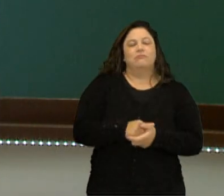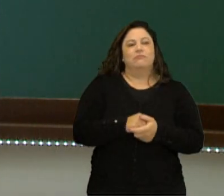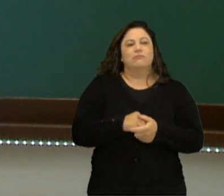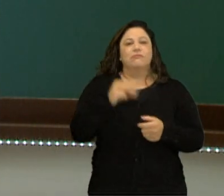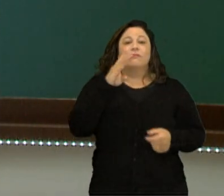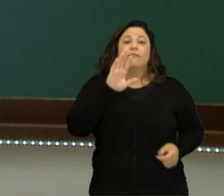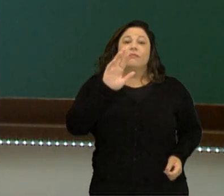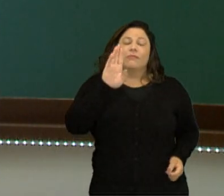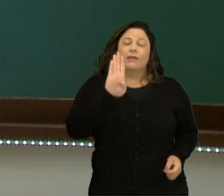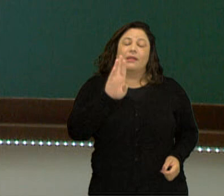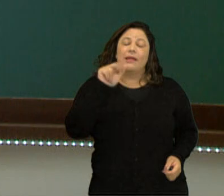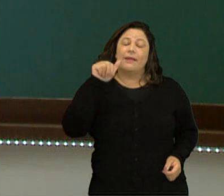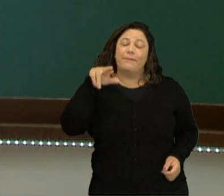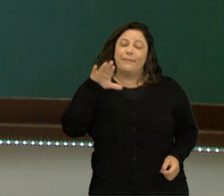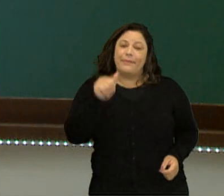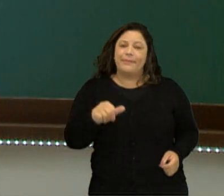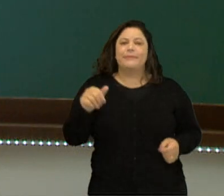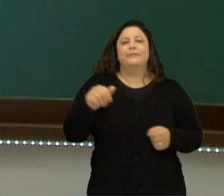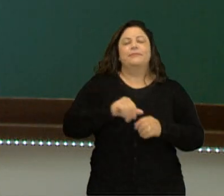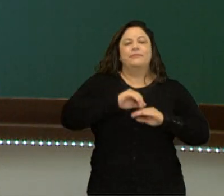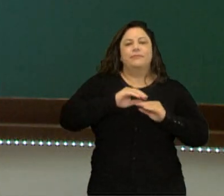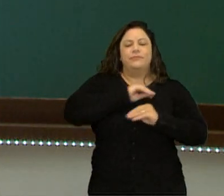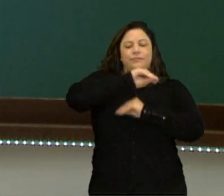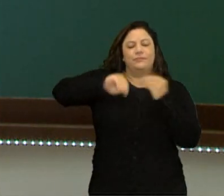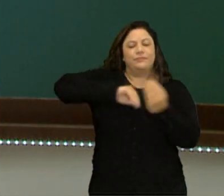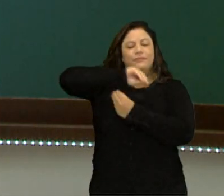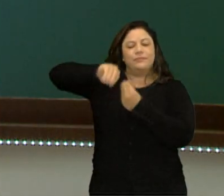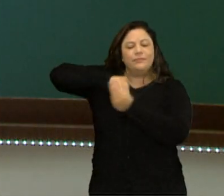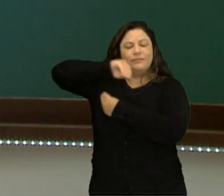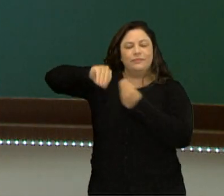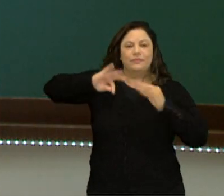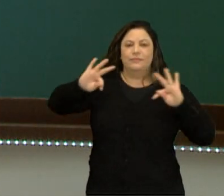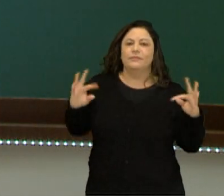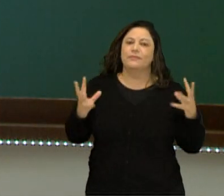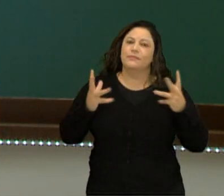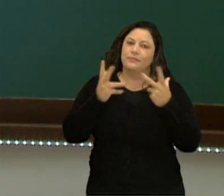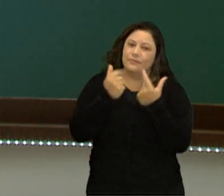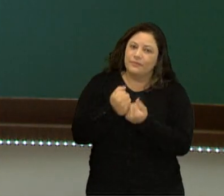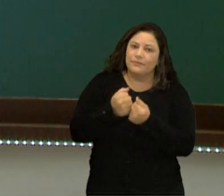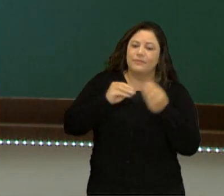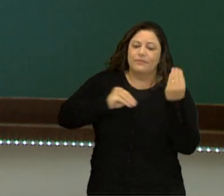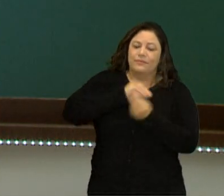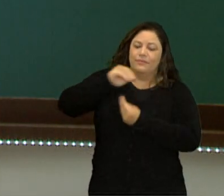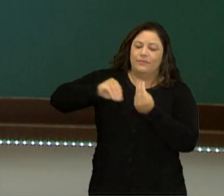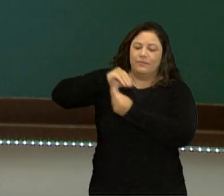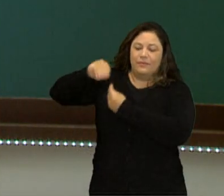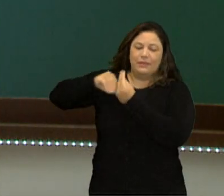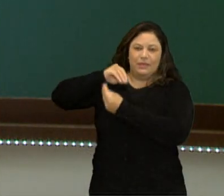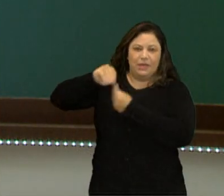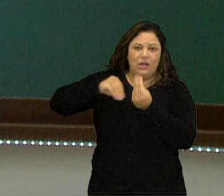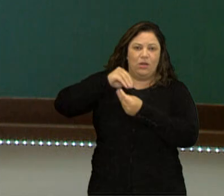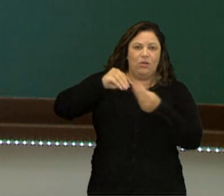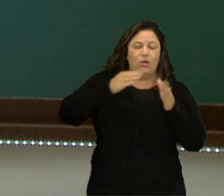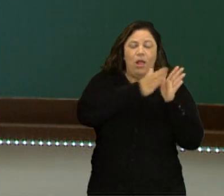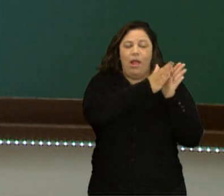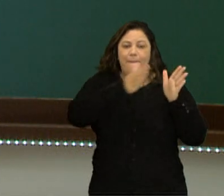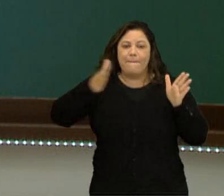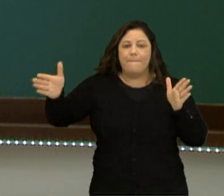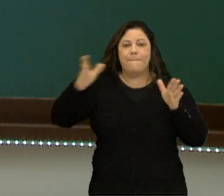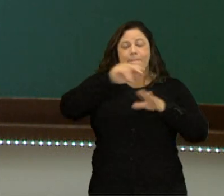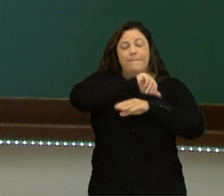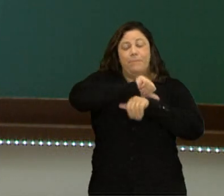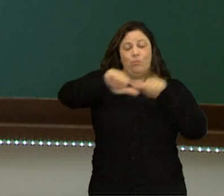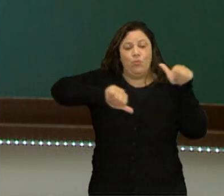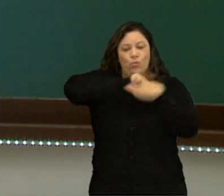composição de todas as cores e que ao mudar de um meio, saindo do ar para o acrílico, nós